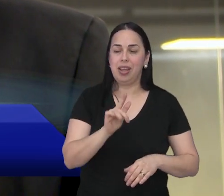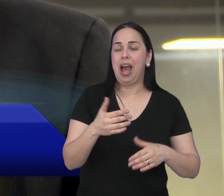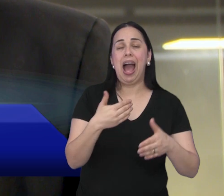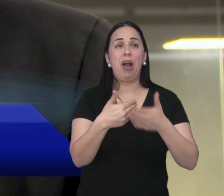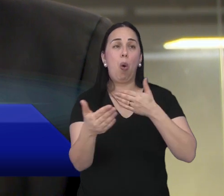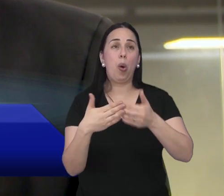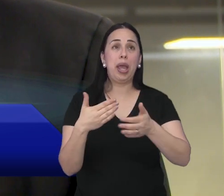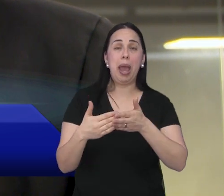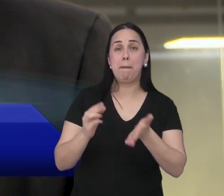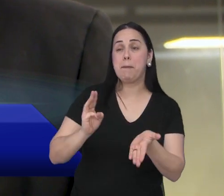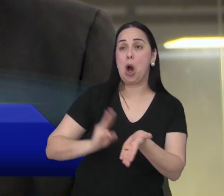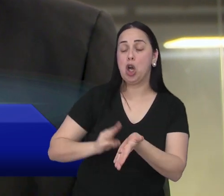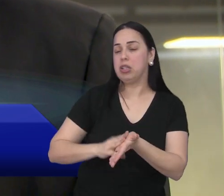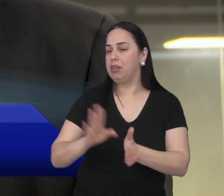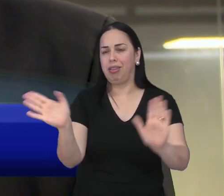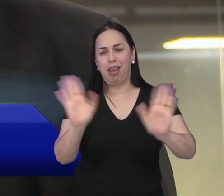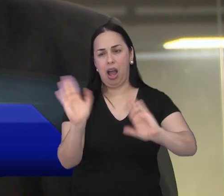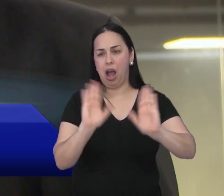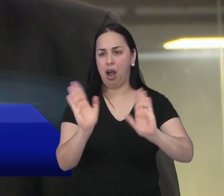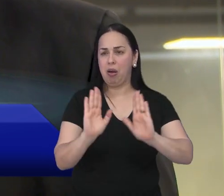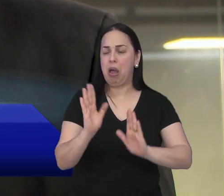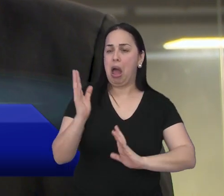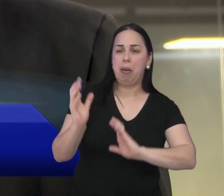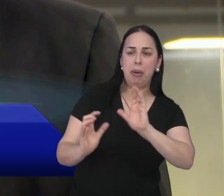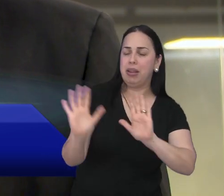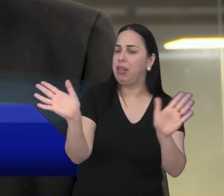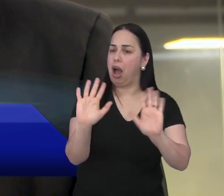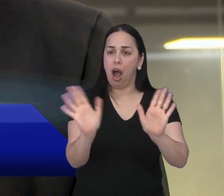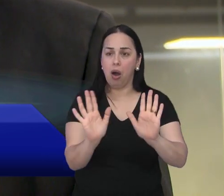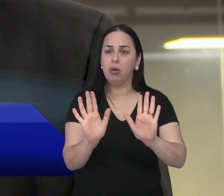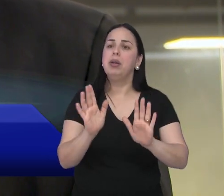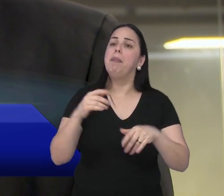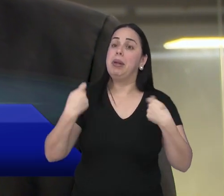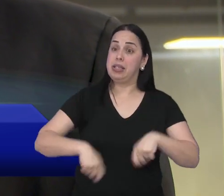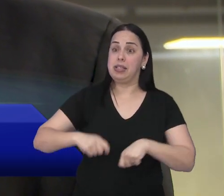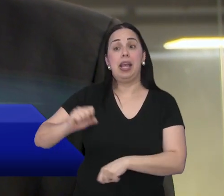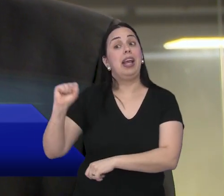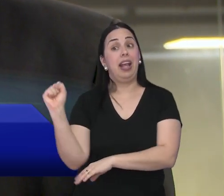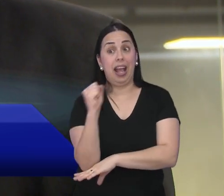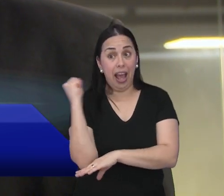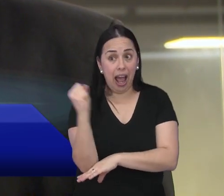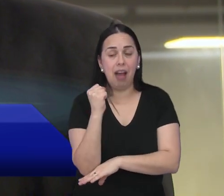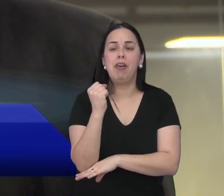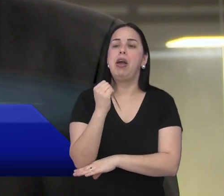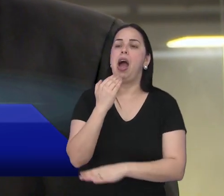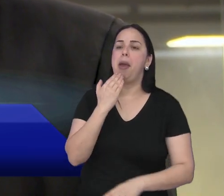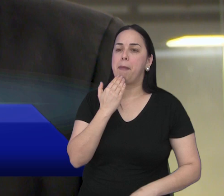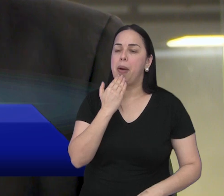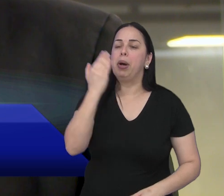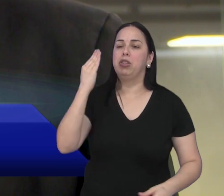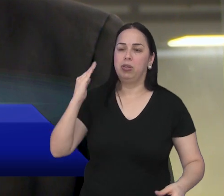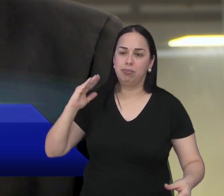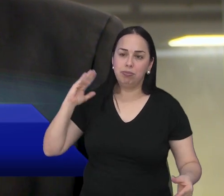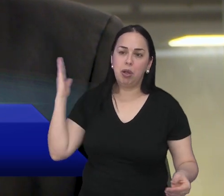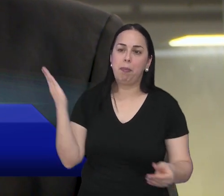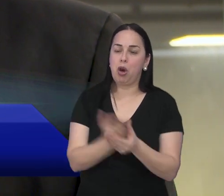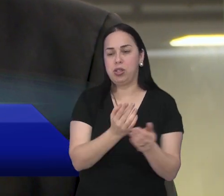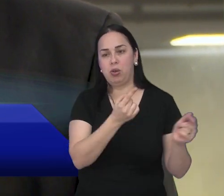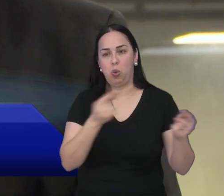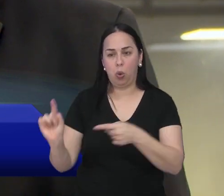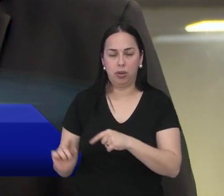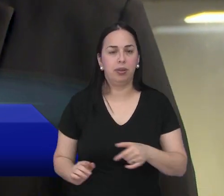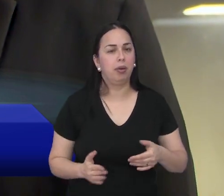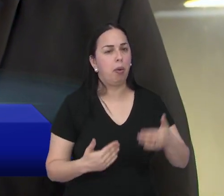seja considerado. Não pode ser por qualquer situação, qualquer desentendimento ou desavença no local de trabalho. Precisa ter robustez